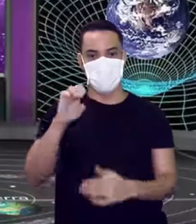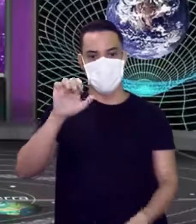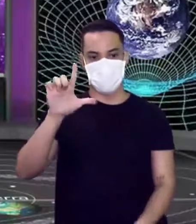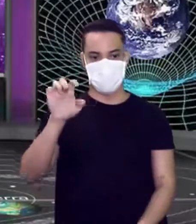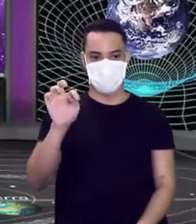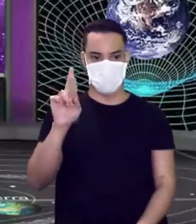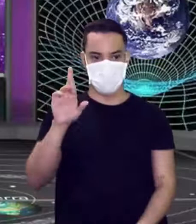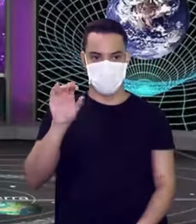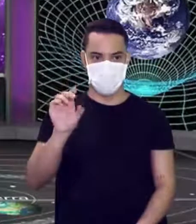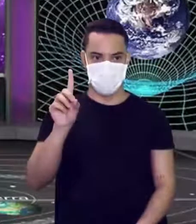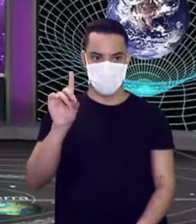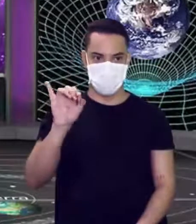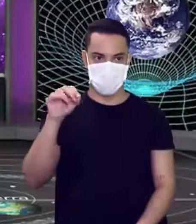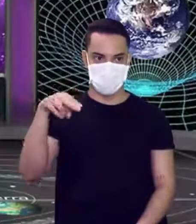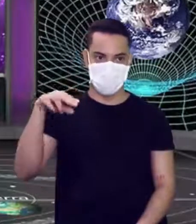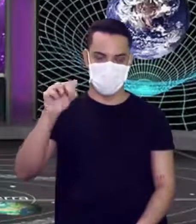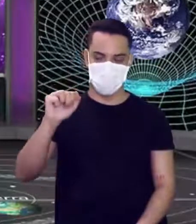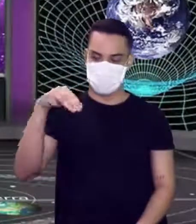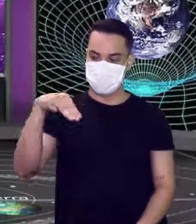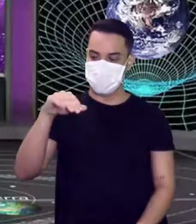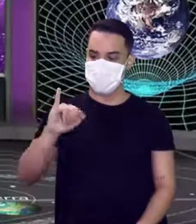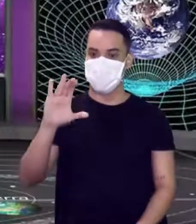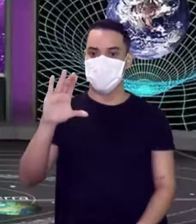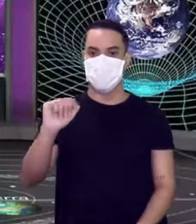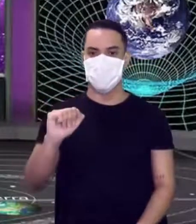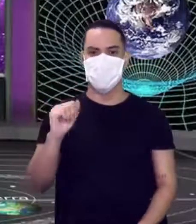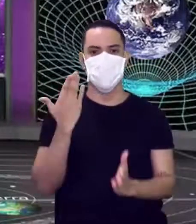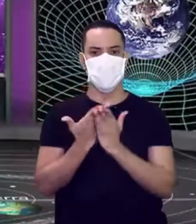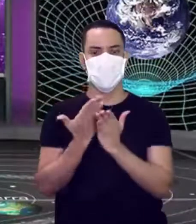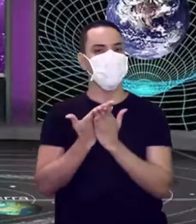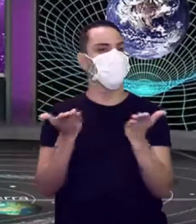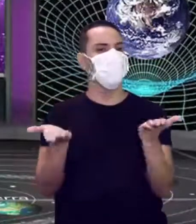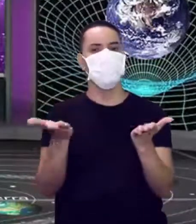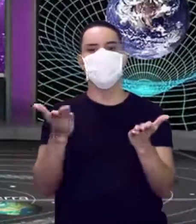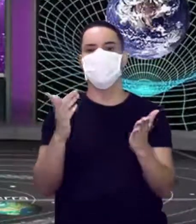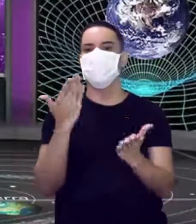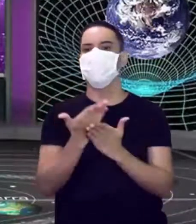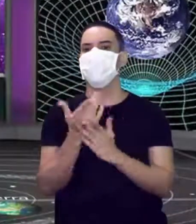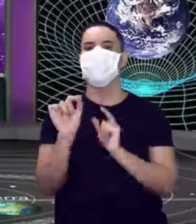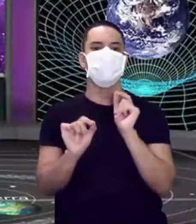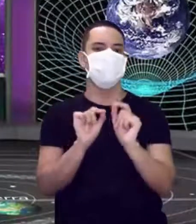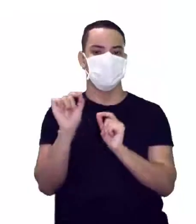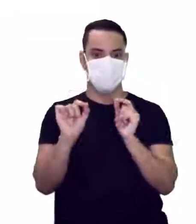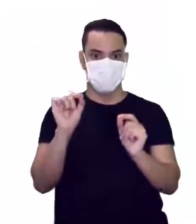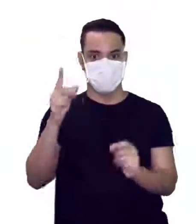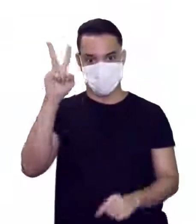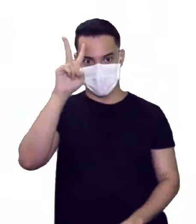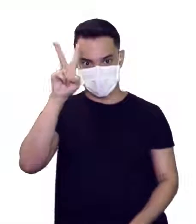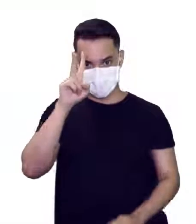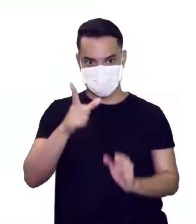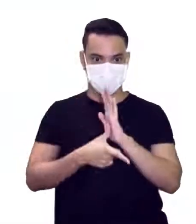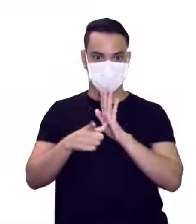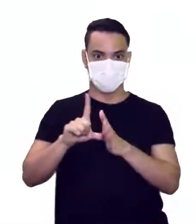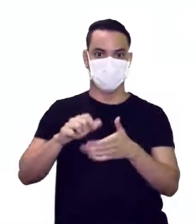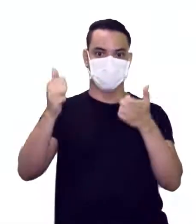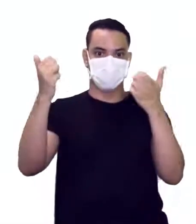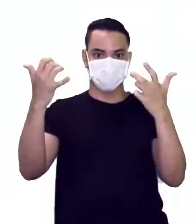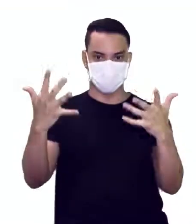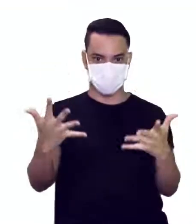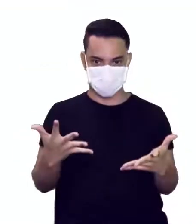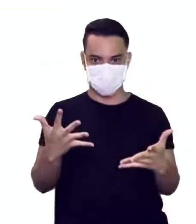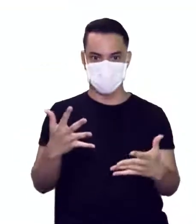eletrodinâmica, certo? E pessoal, e na aula de hoje, o que nós vamos estudar? Eu falei para vocês que nós vamos estudar